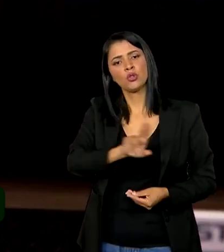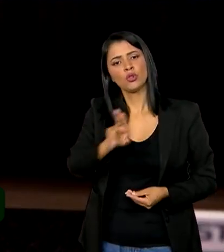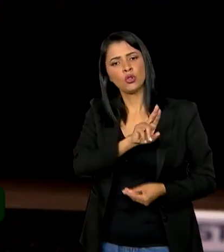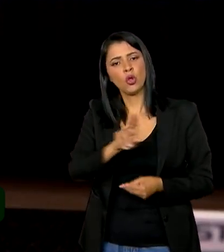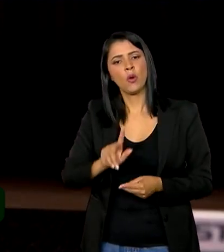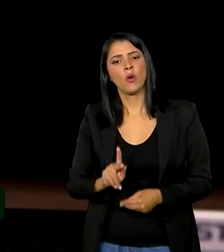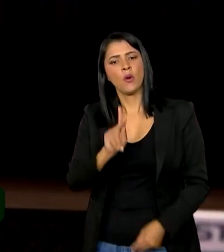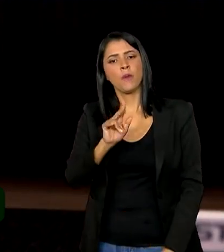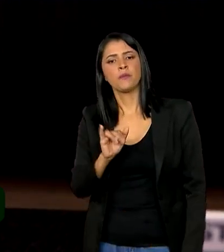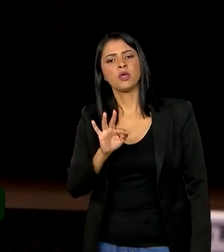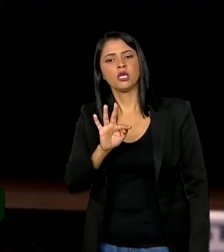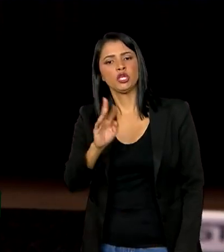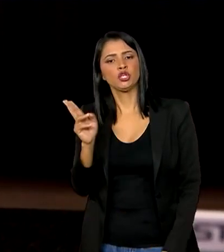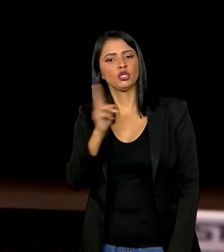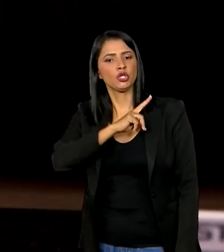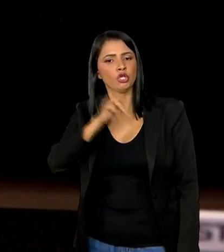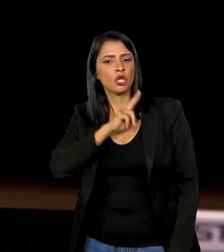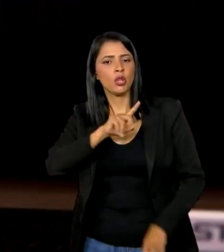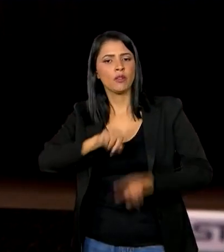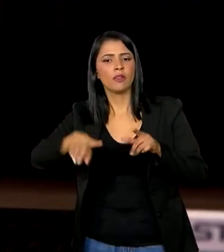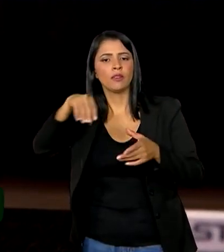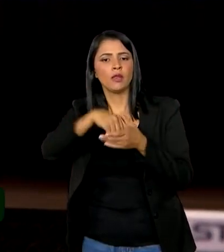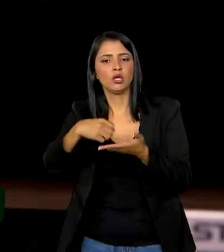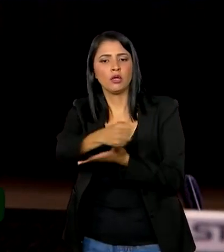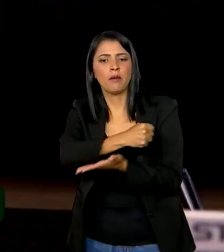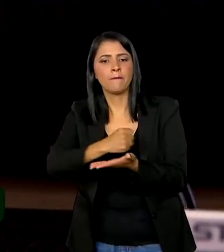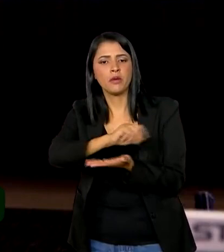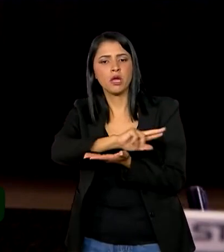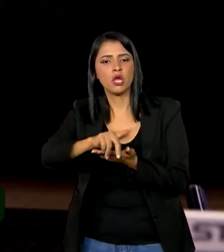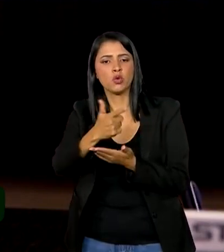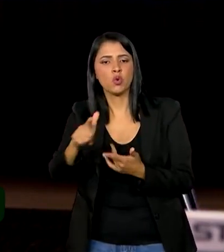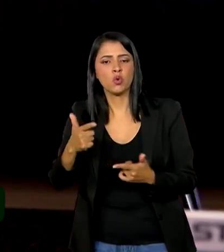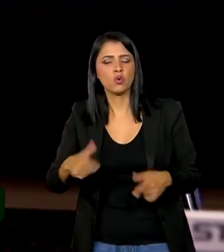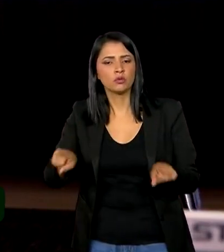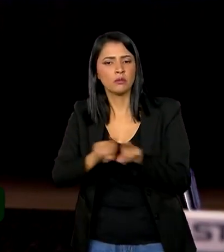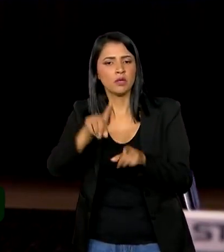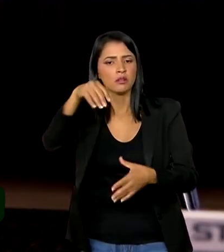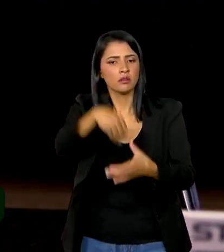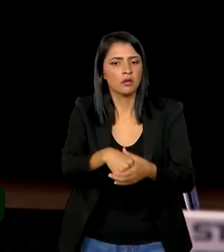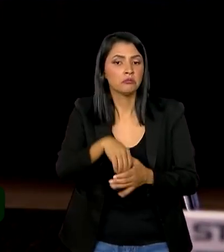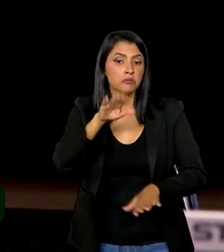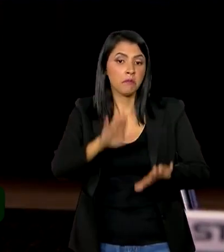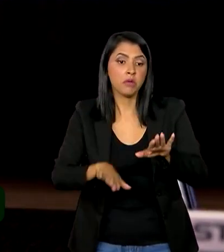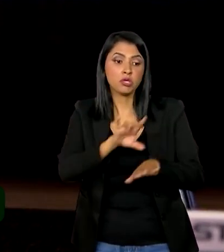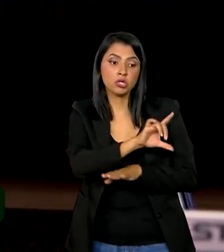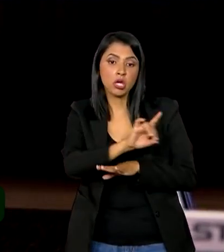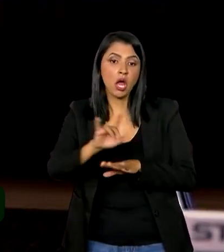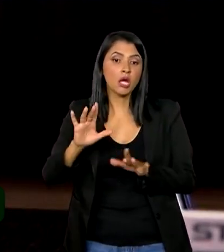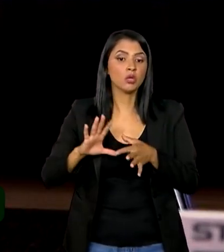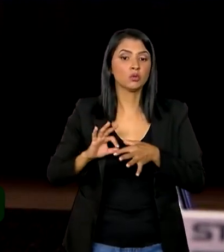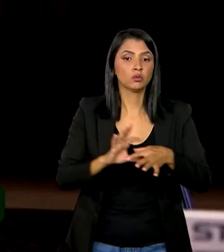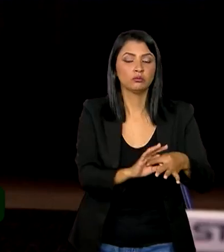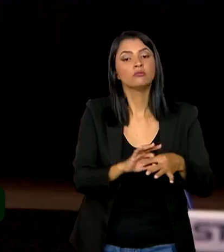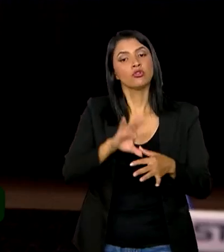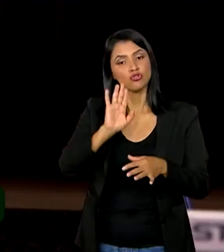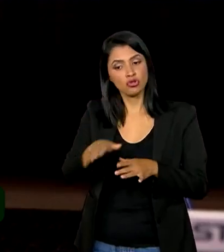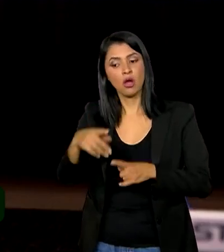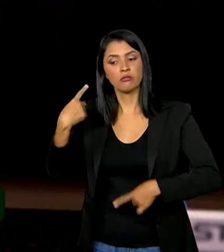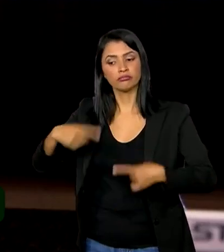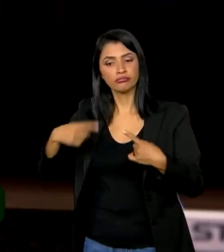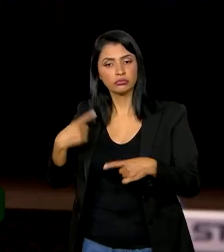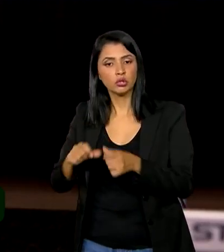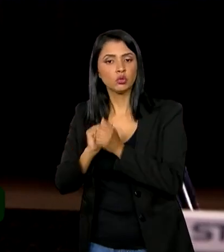no governo passado, nós retomamos, ela foi exemplar nas ações no Rio Grande do Sul, mas é uma força sempre